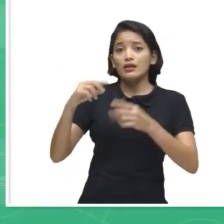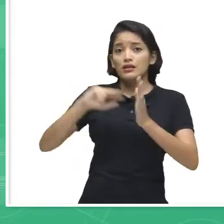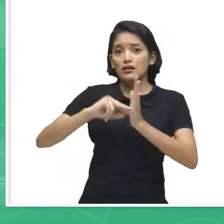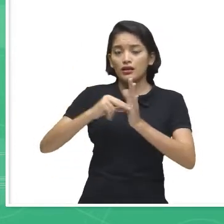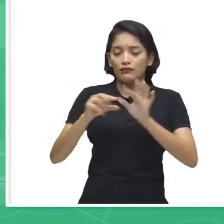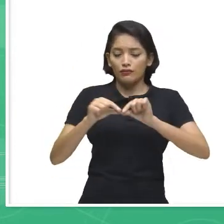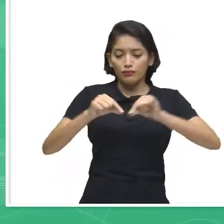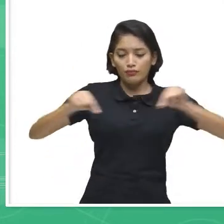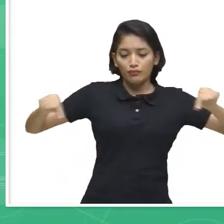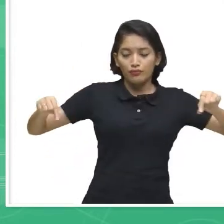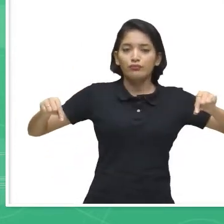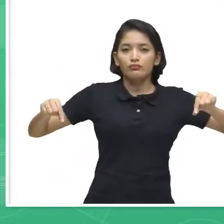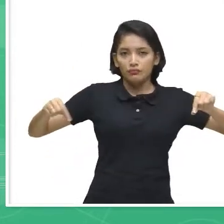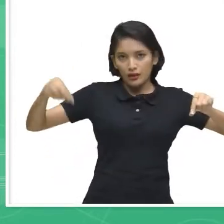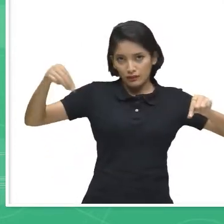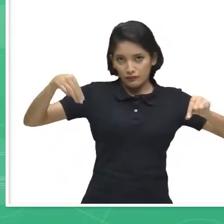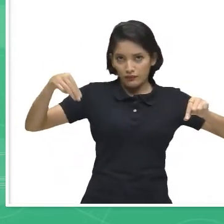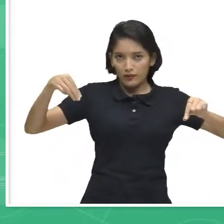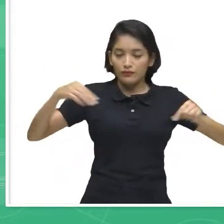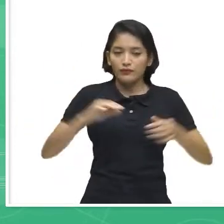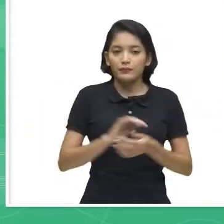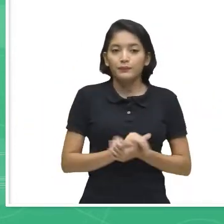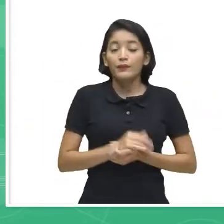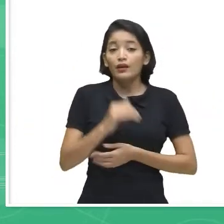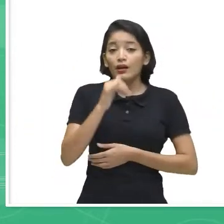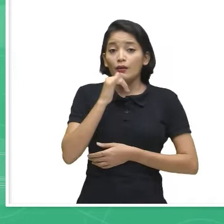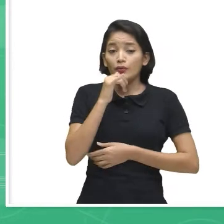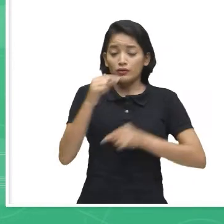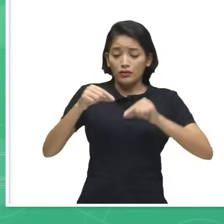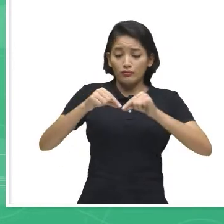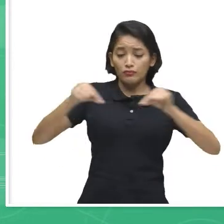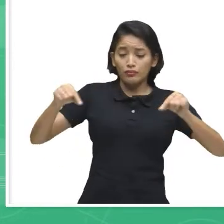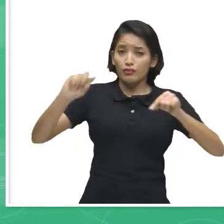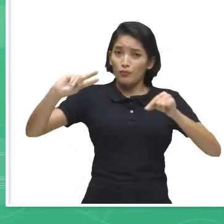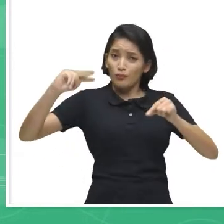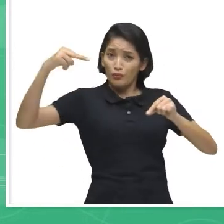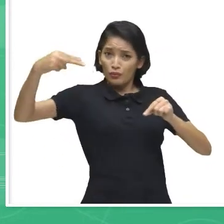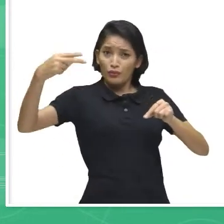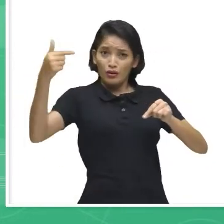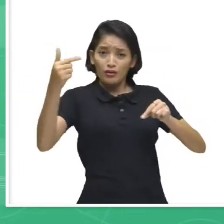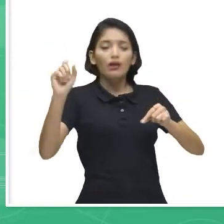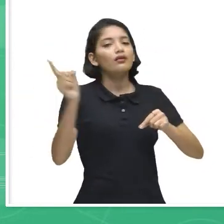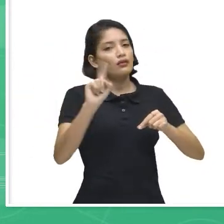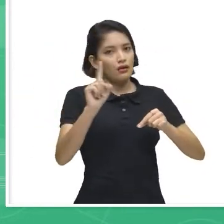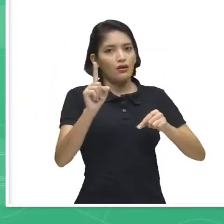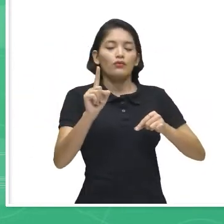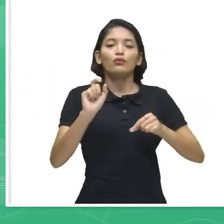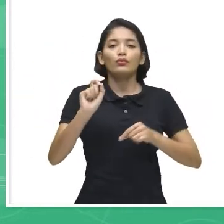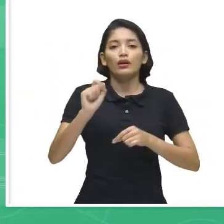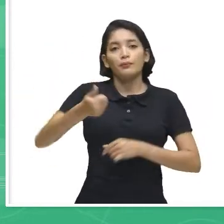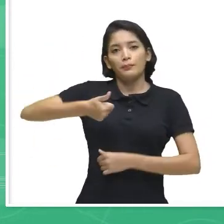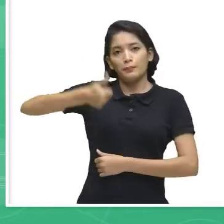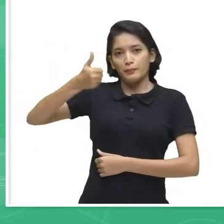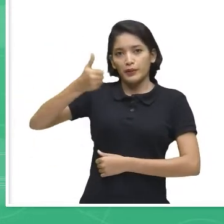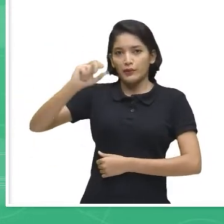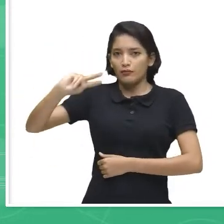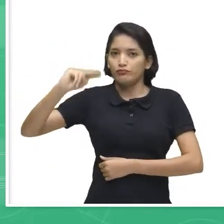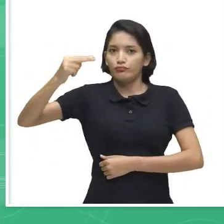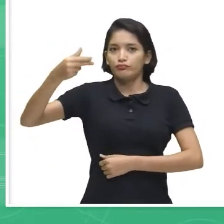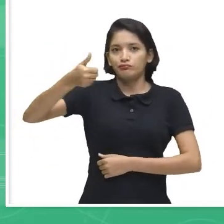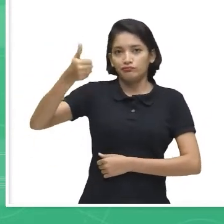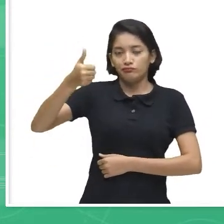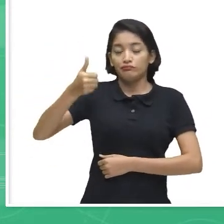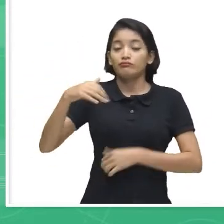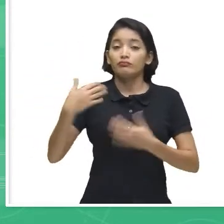que está em metros. Veja que a distância, olha, não está elevada ao quadrado, a distância está elevada à primeira potência. Então, esse é o